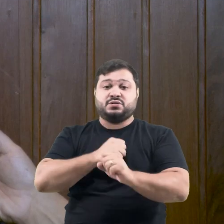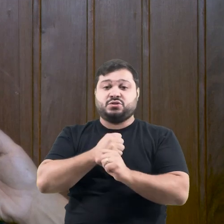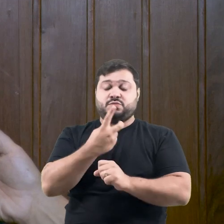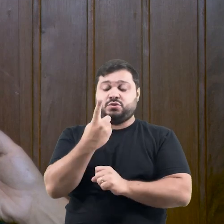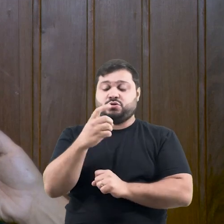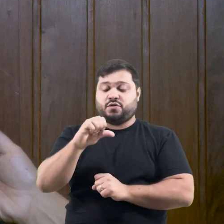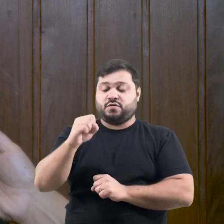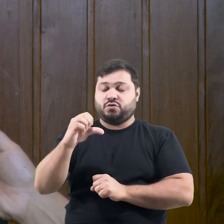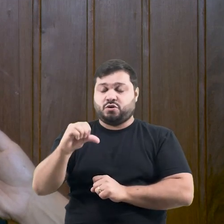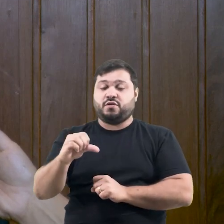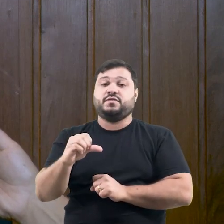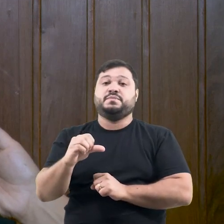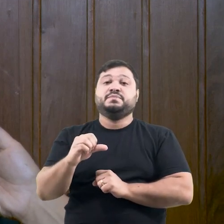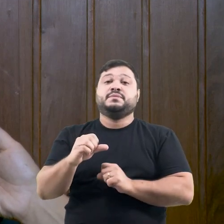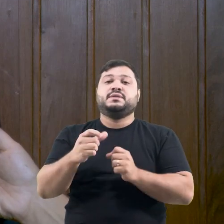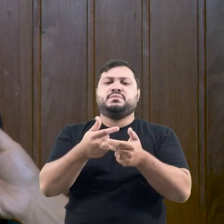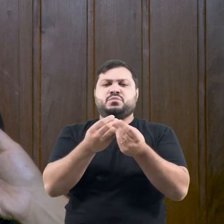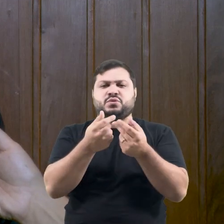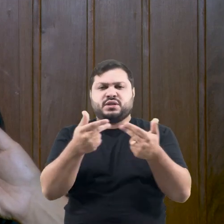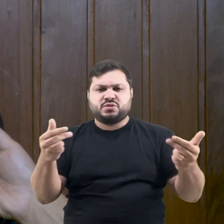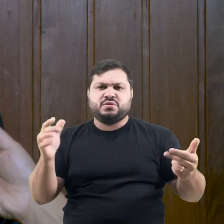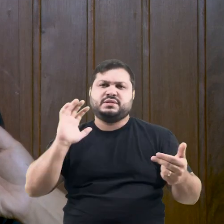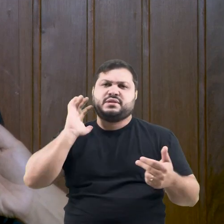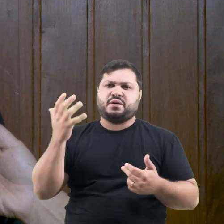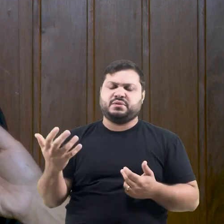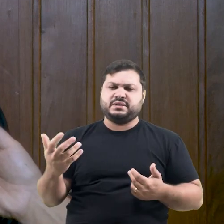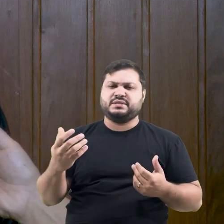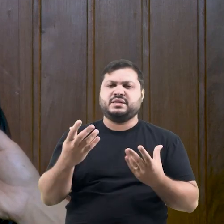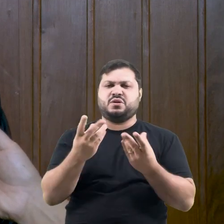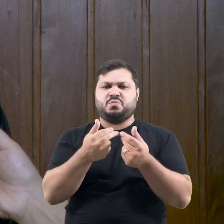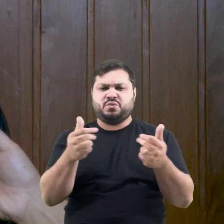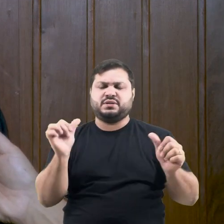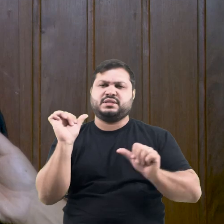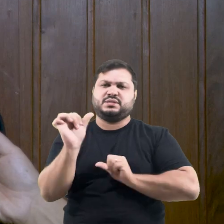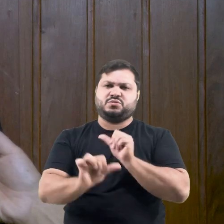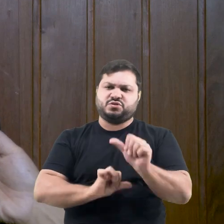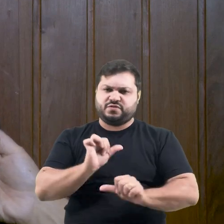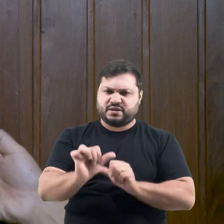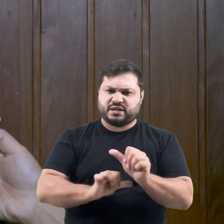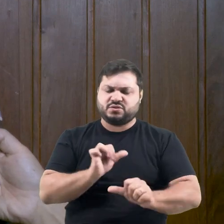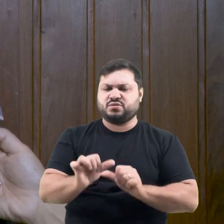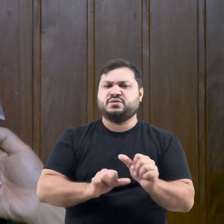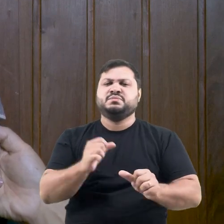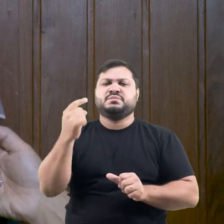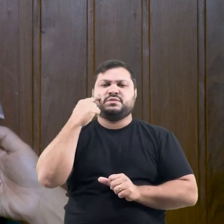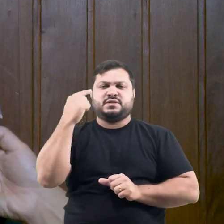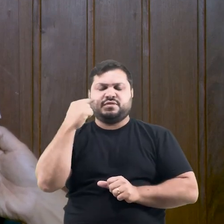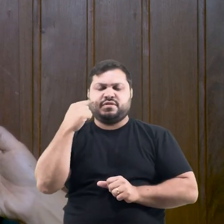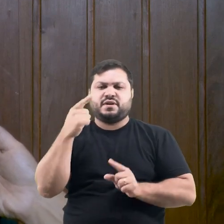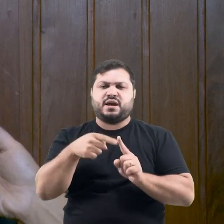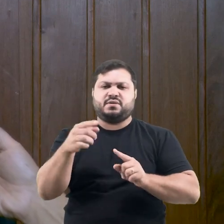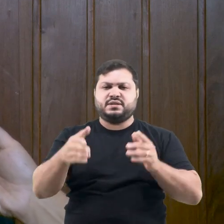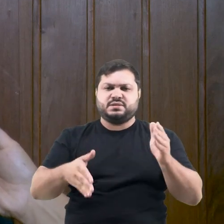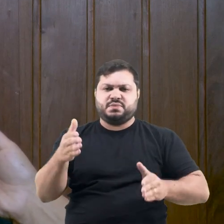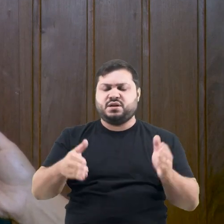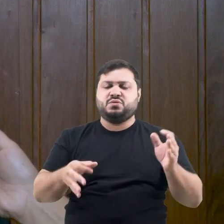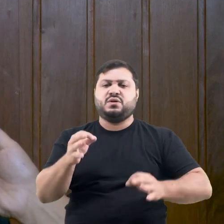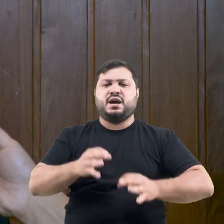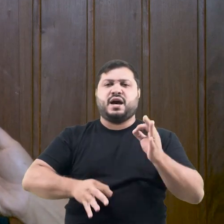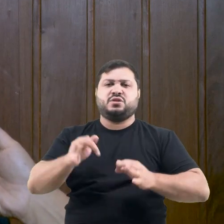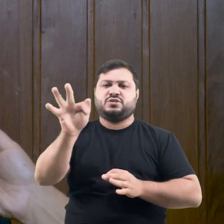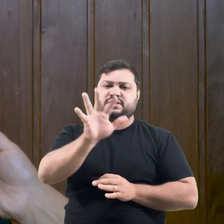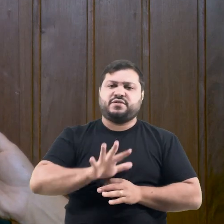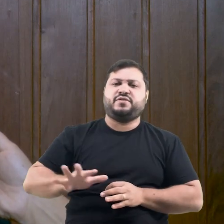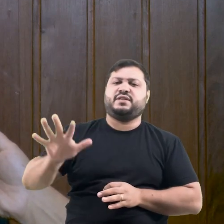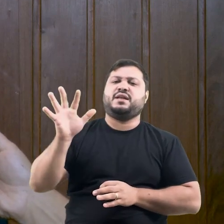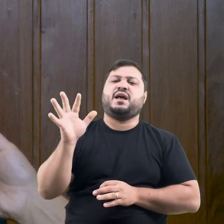1989. Tantas as coisas que aconteceram e tantas as modificações que se verificaram durante esse período, a Justiça